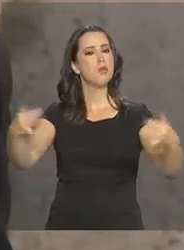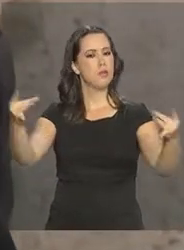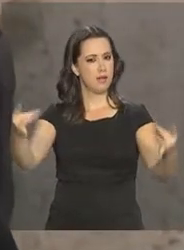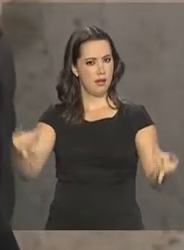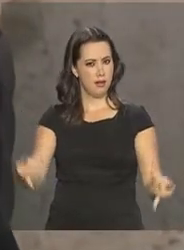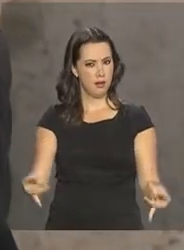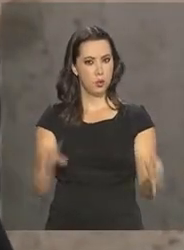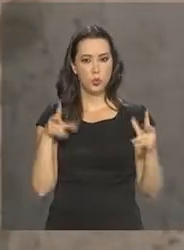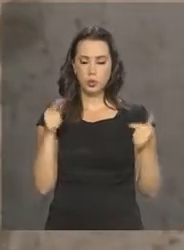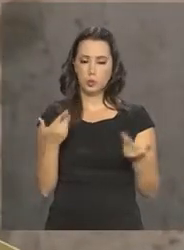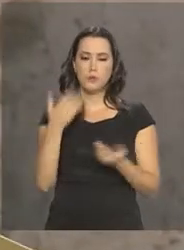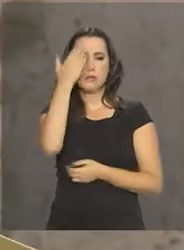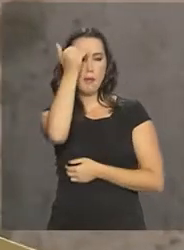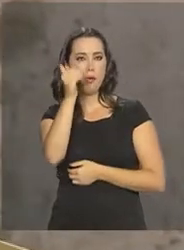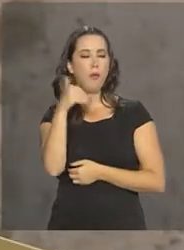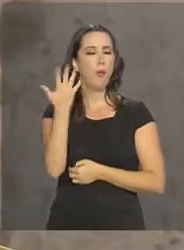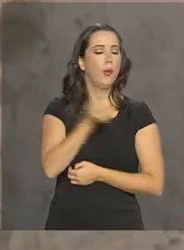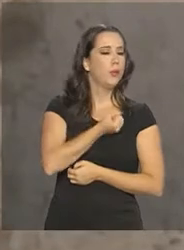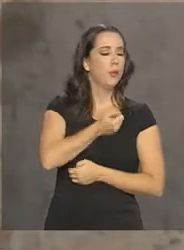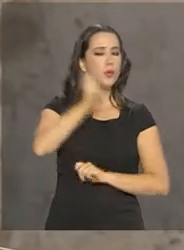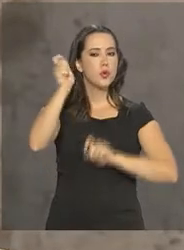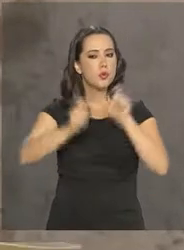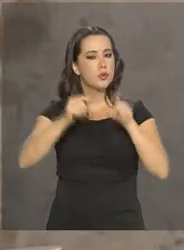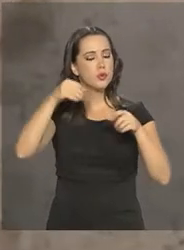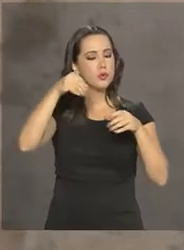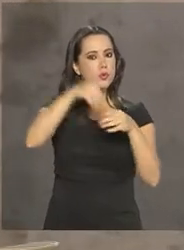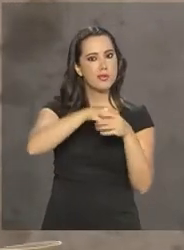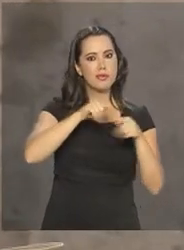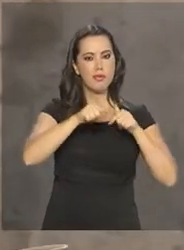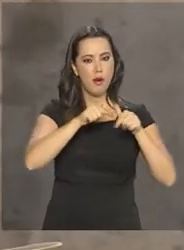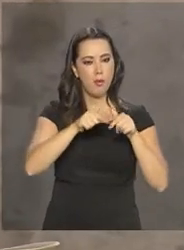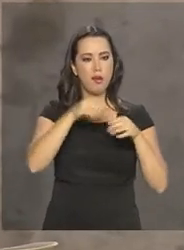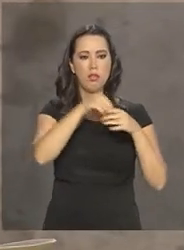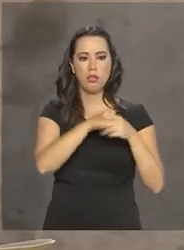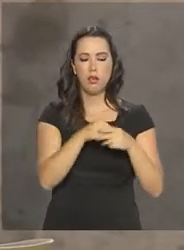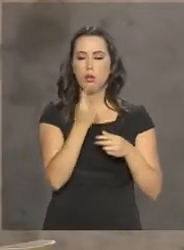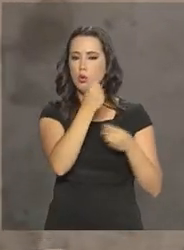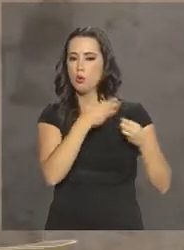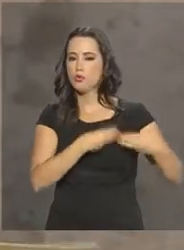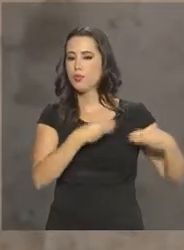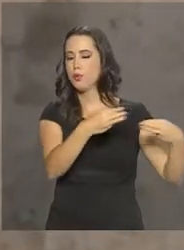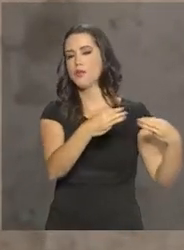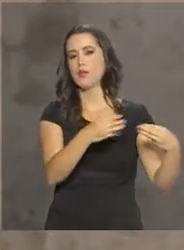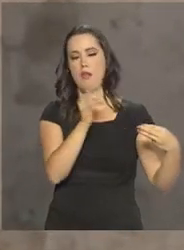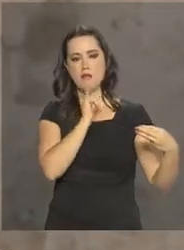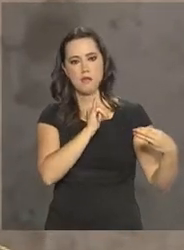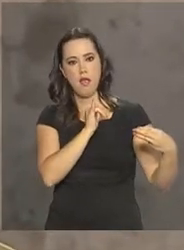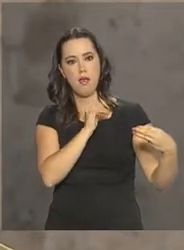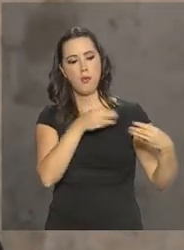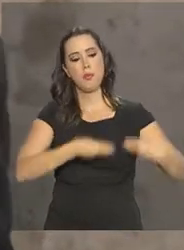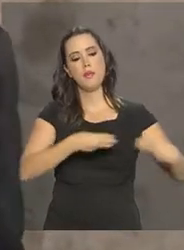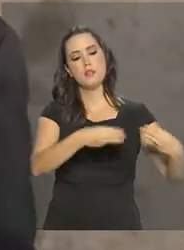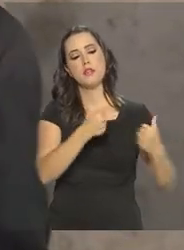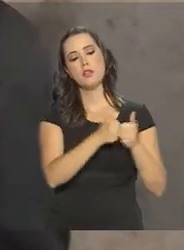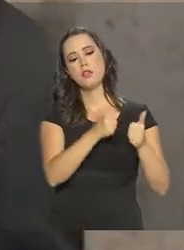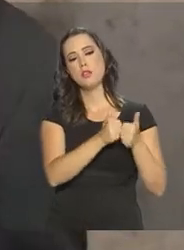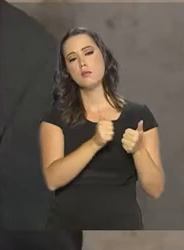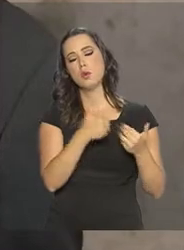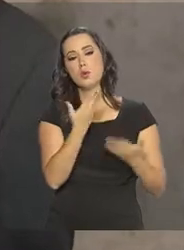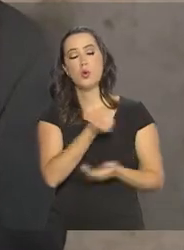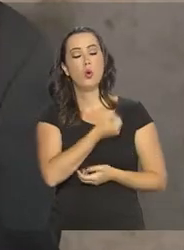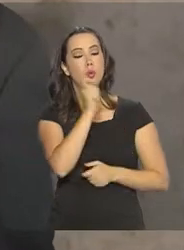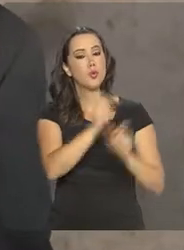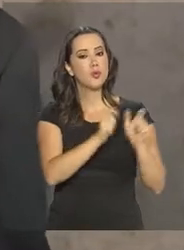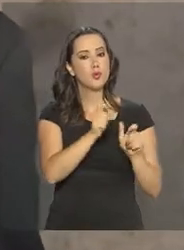quantos cargos são quais os cargos que existem no ministério dos transportes carlos carlos que existem na